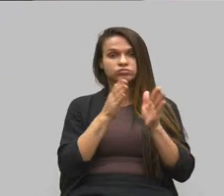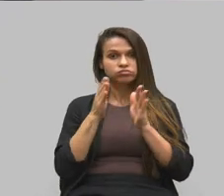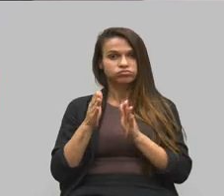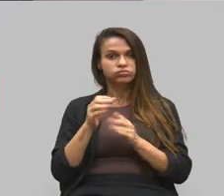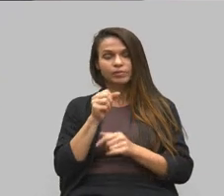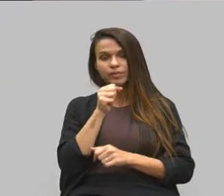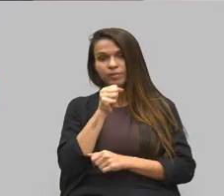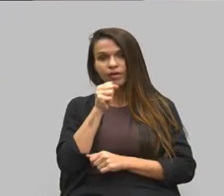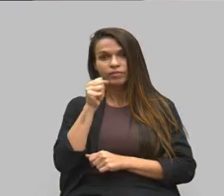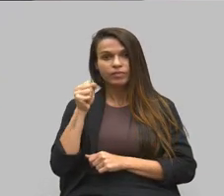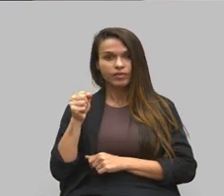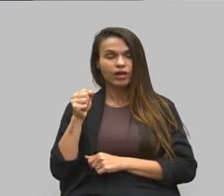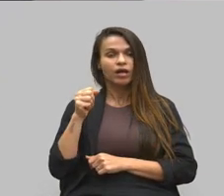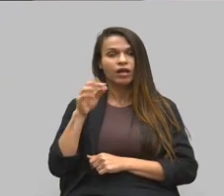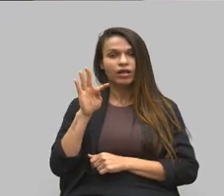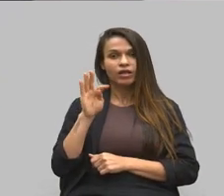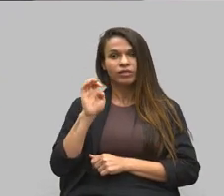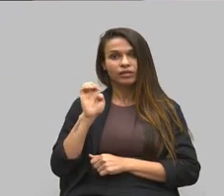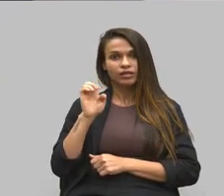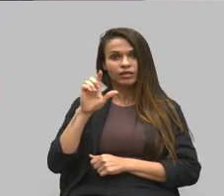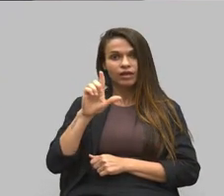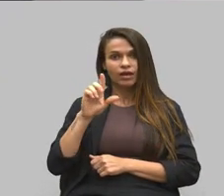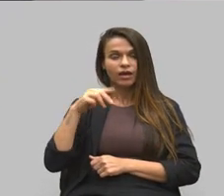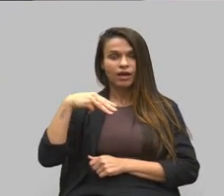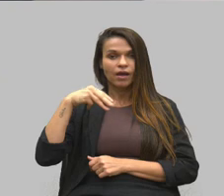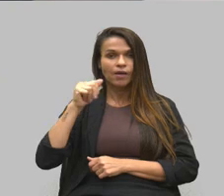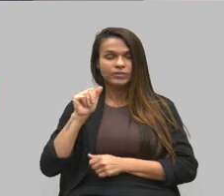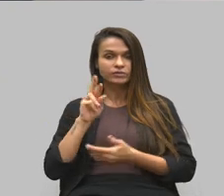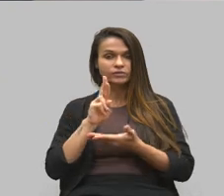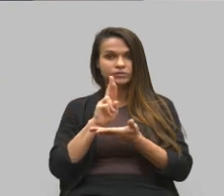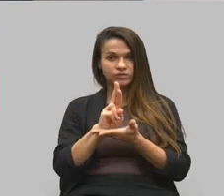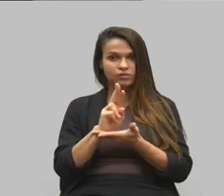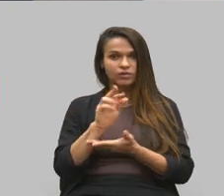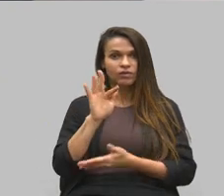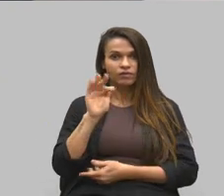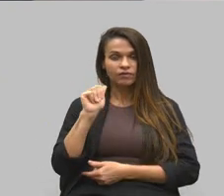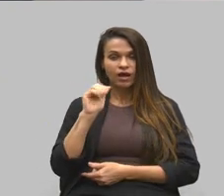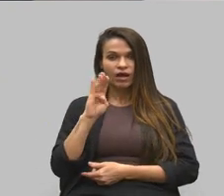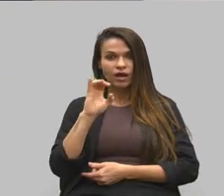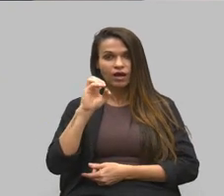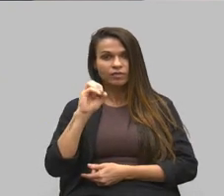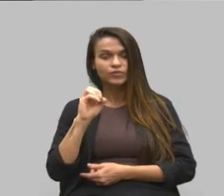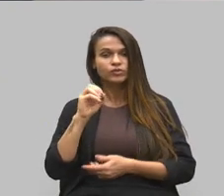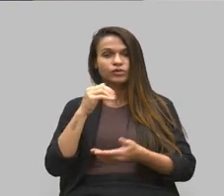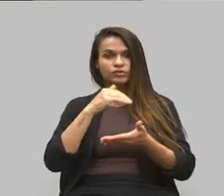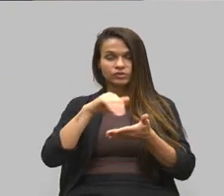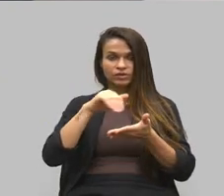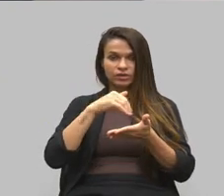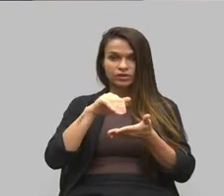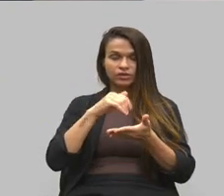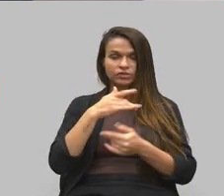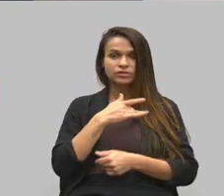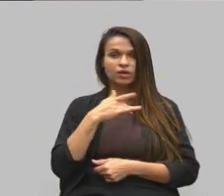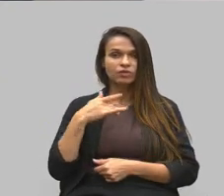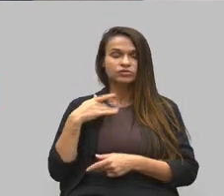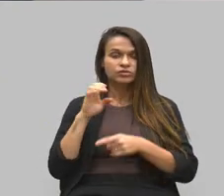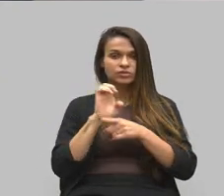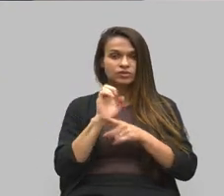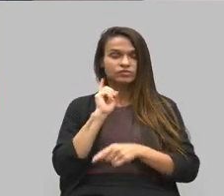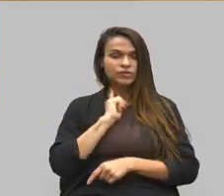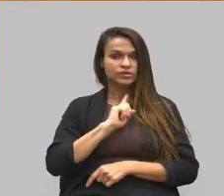Renata que representa o Dr Fábio baquer o nosso secretário de saúde do estado de